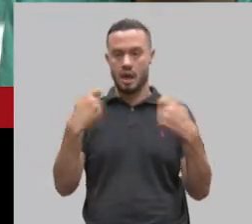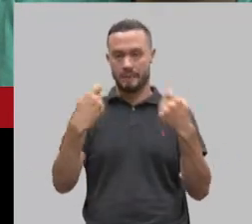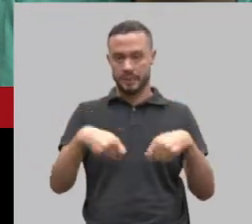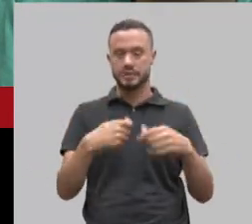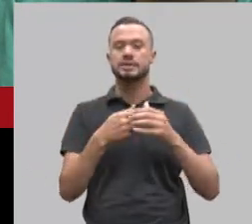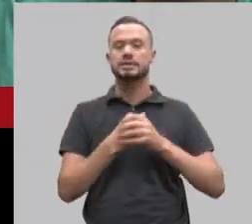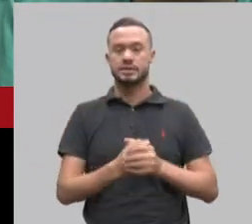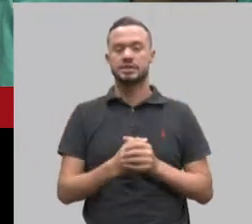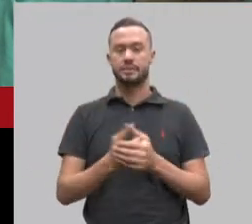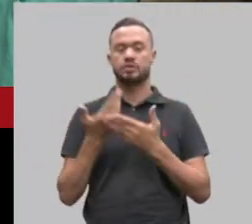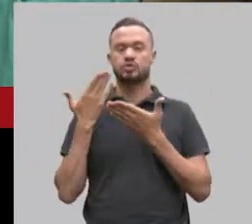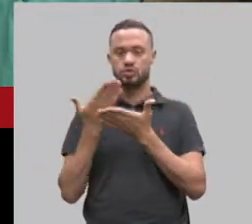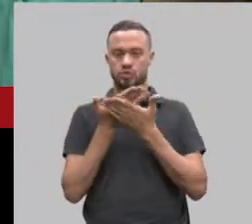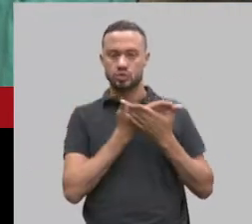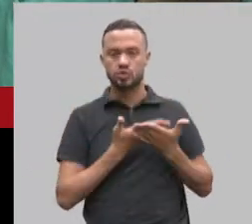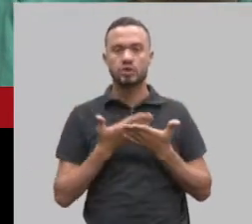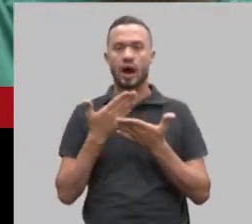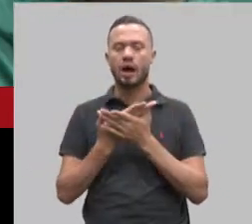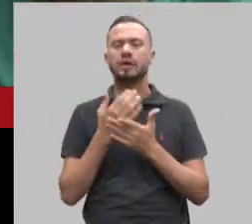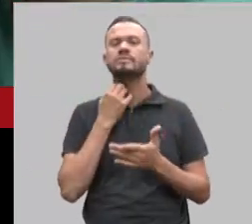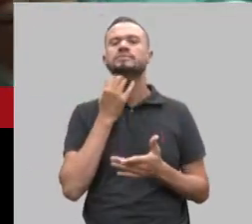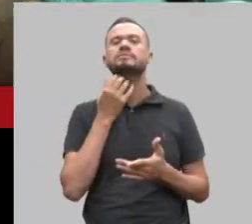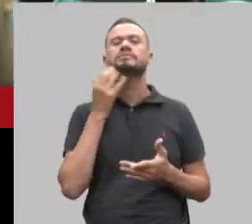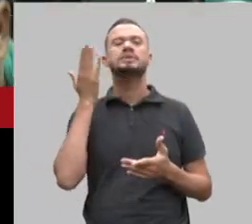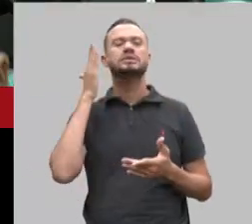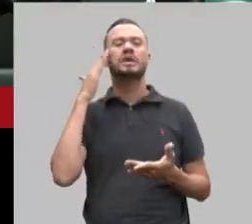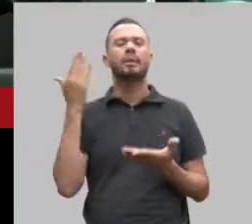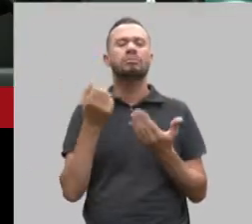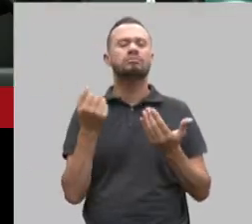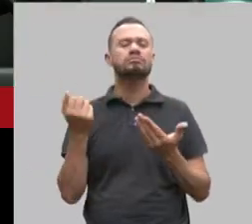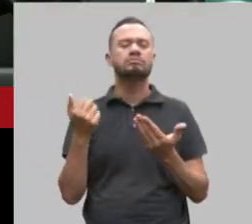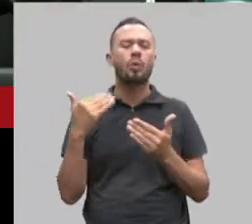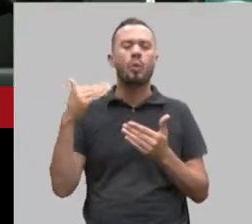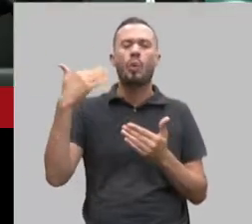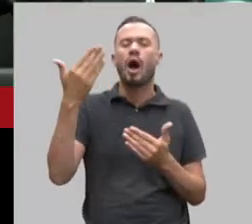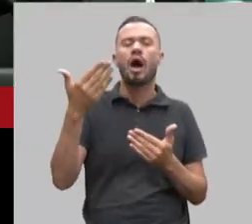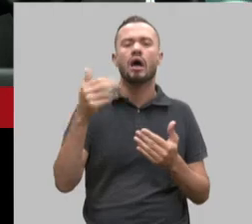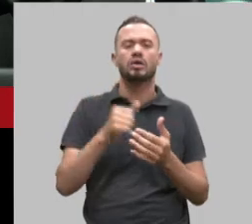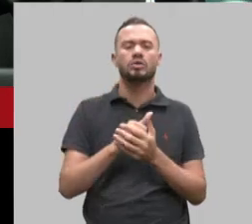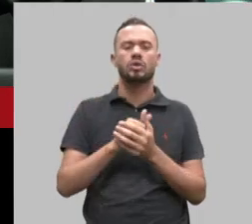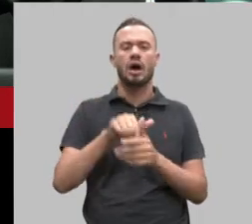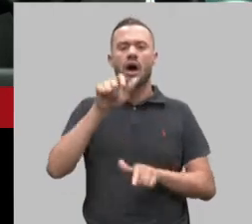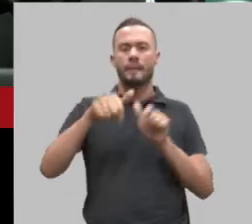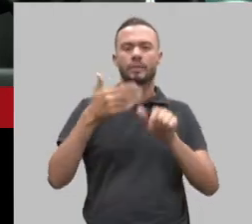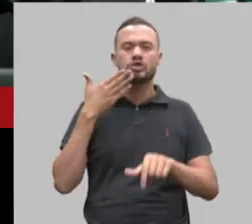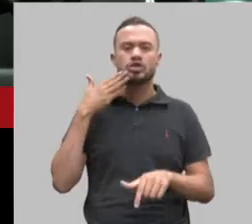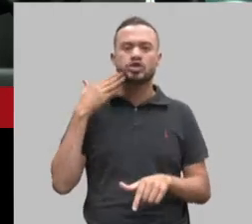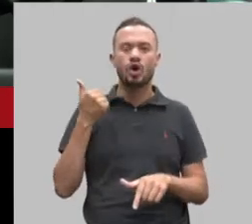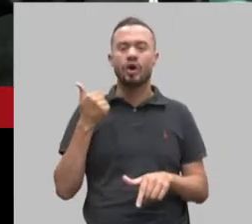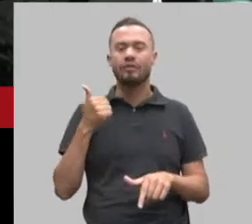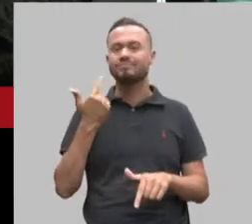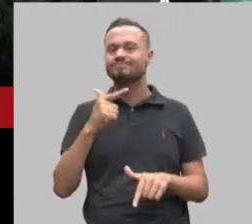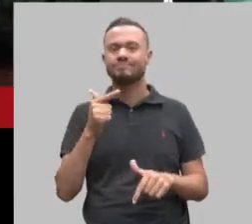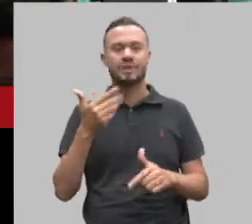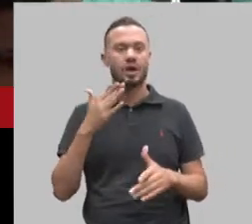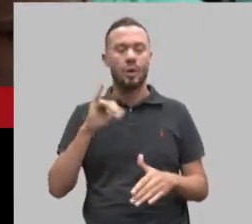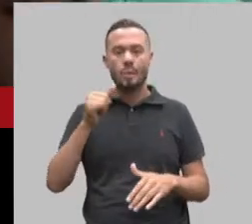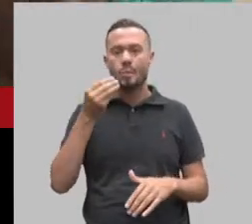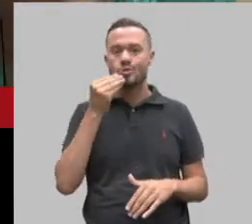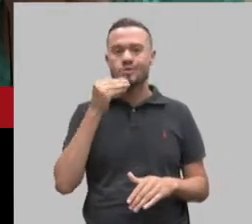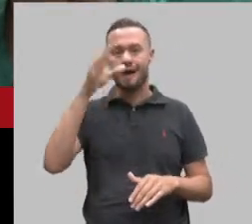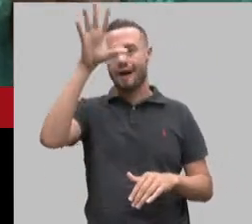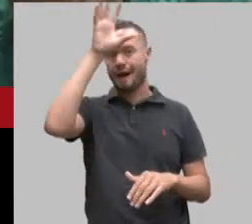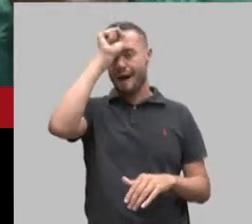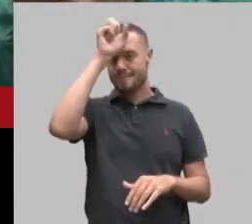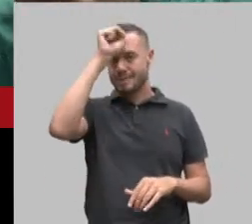estudar até quando jovens irão perder a oportunidade de aprender por não possuem